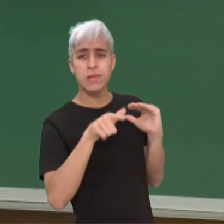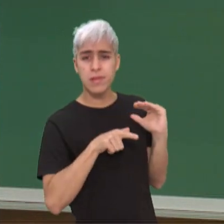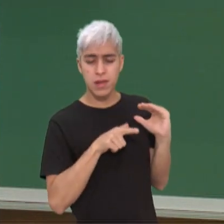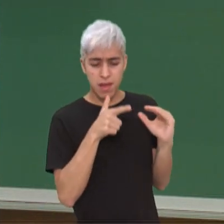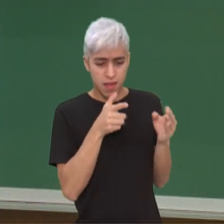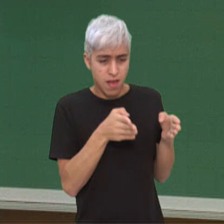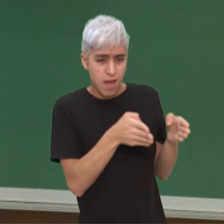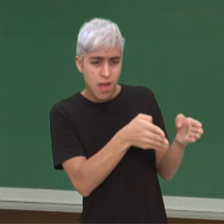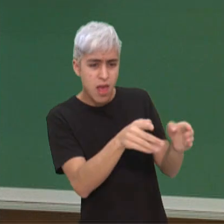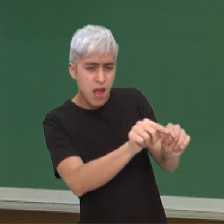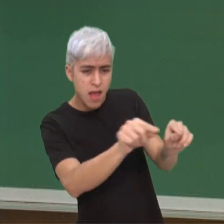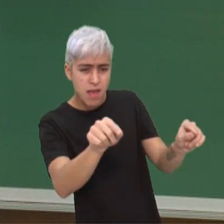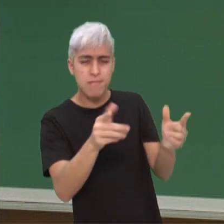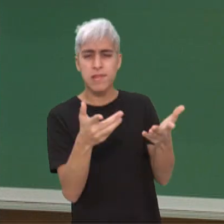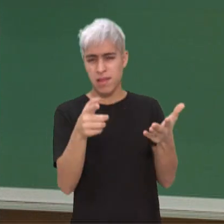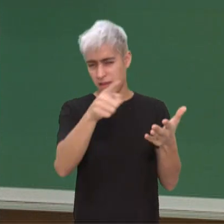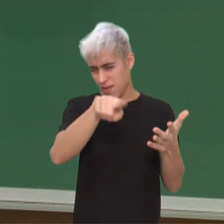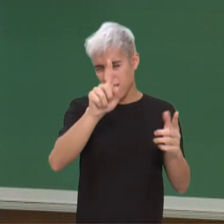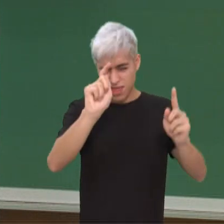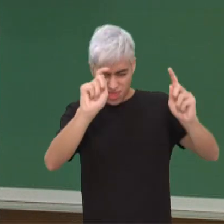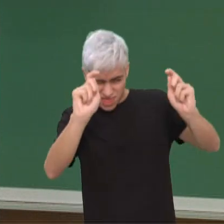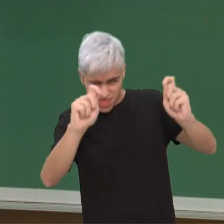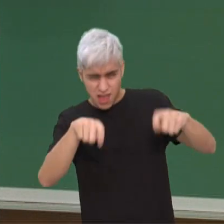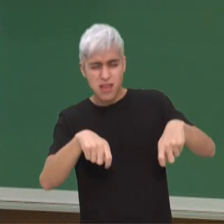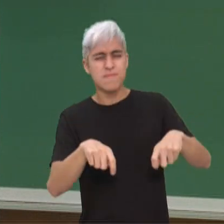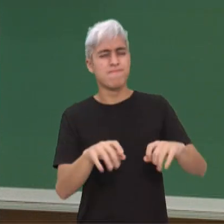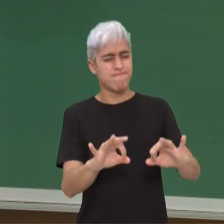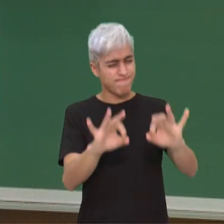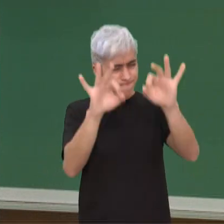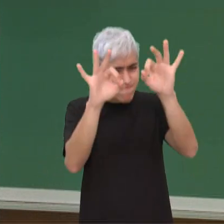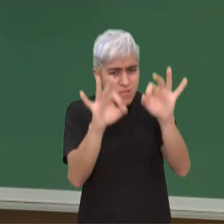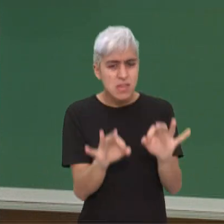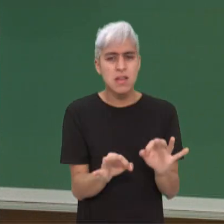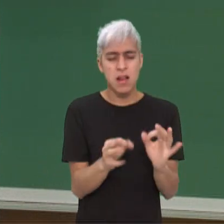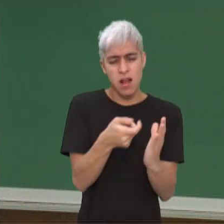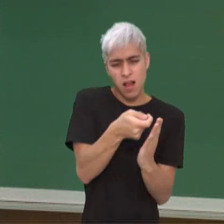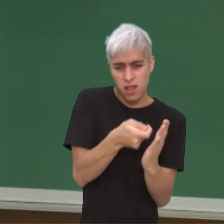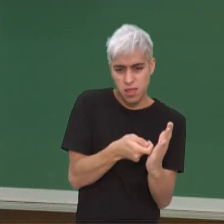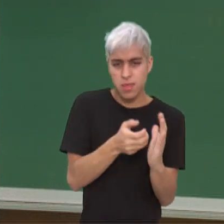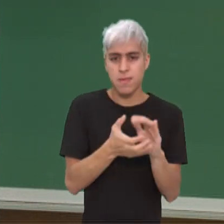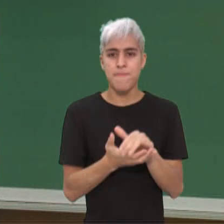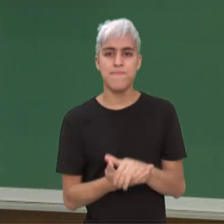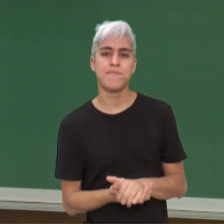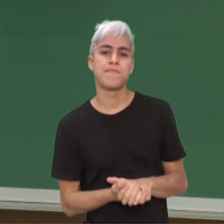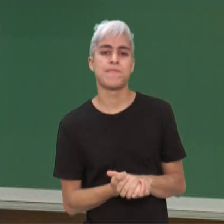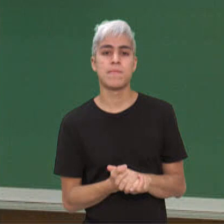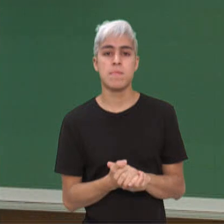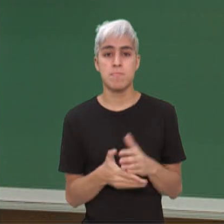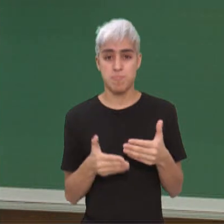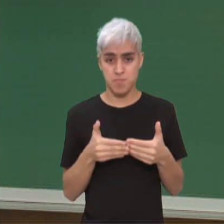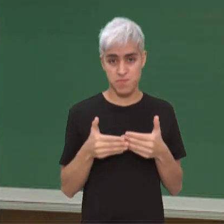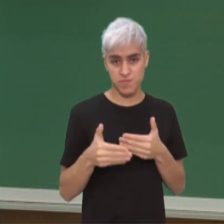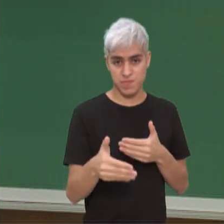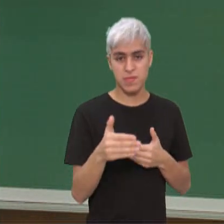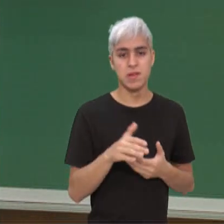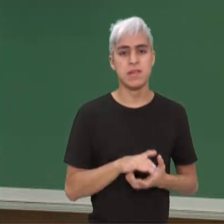né? Então, você tem condições certamente de assim o fazer. Vamos seguir em frente?